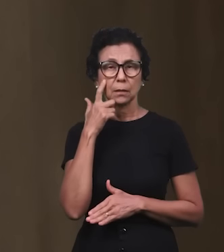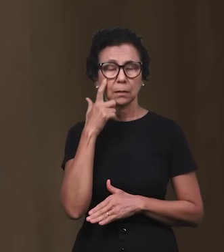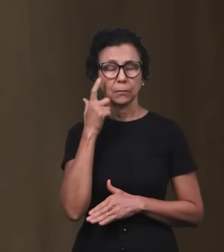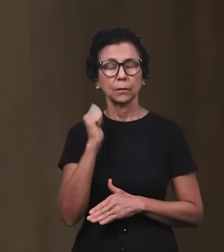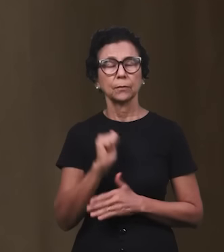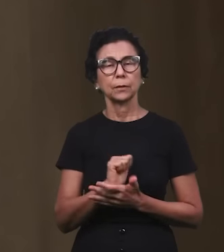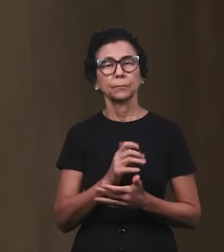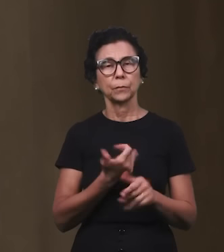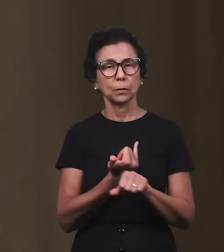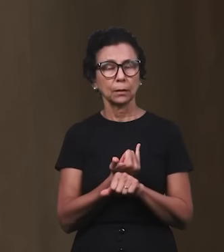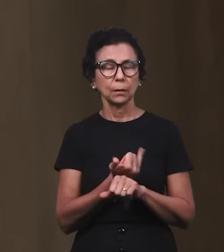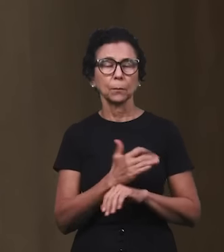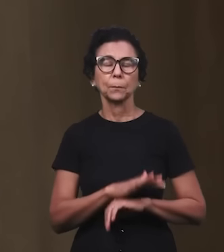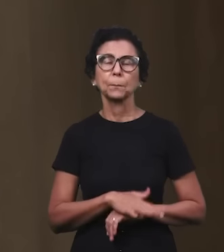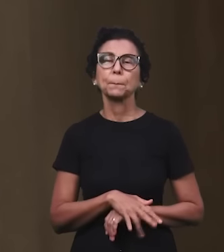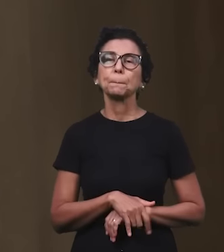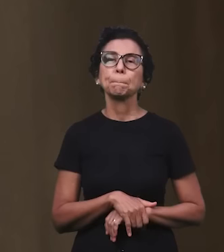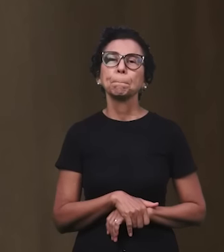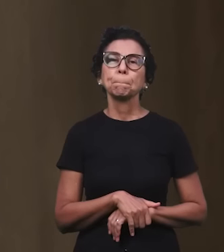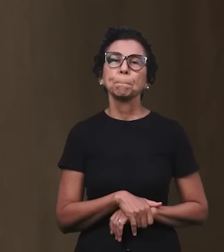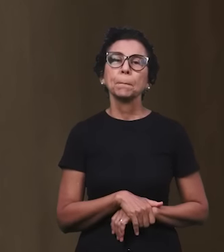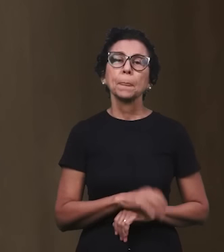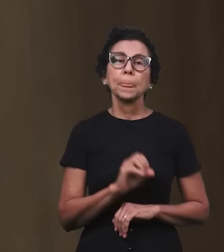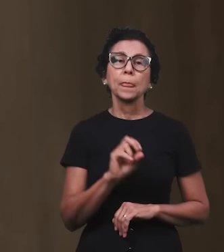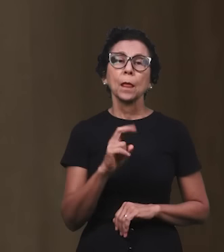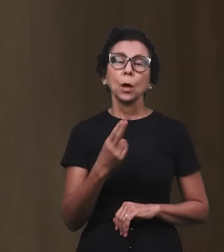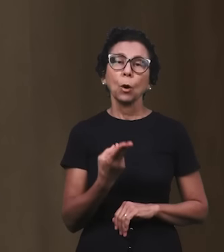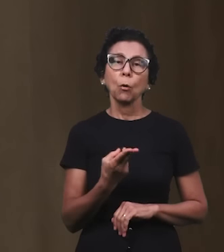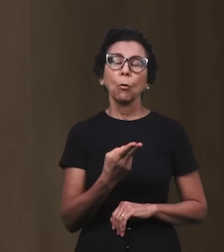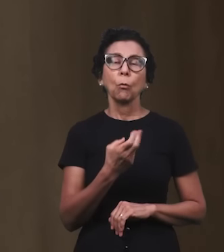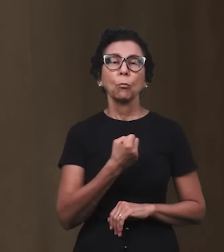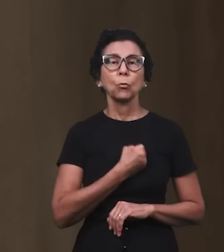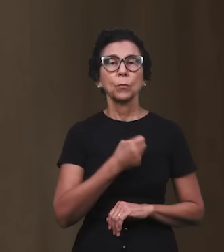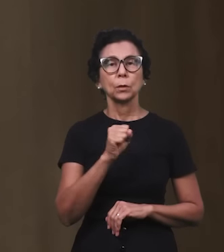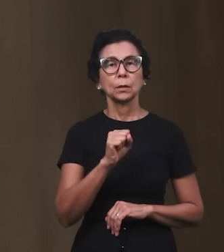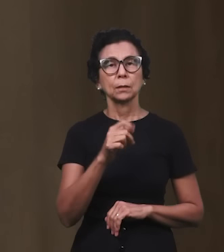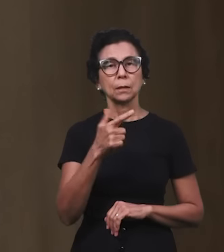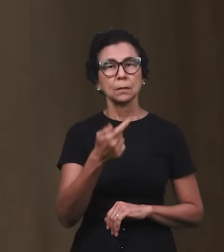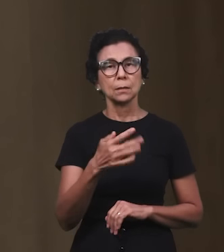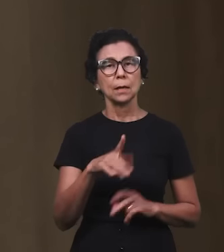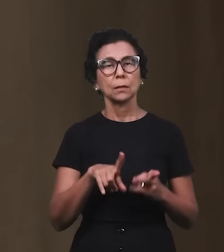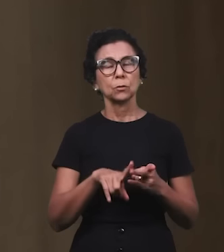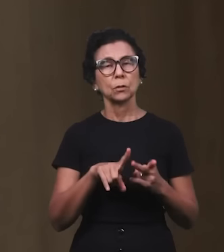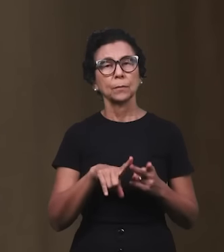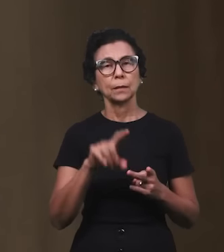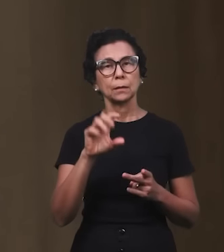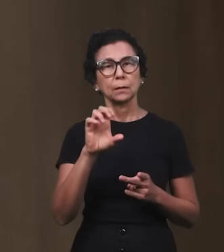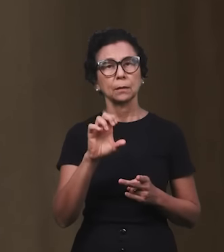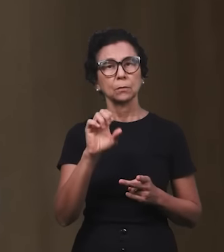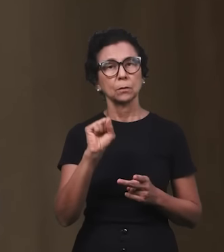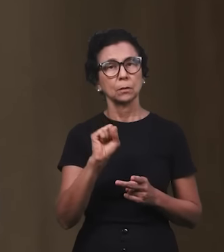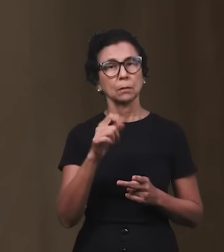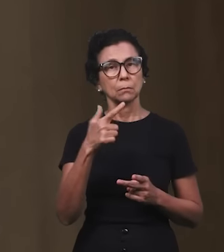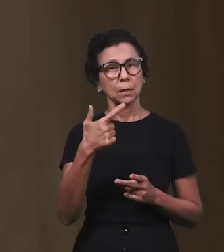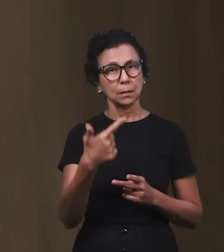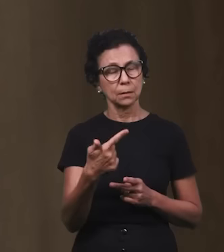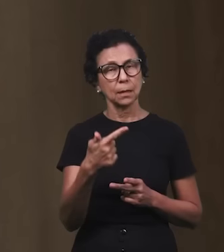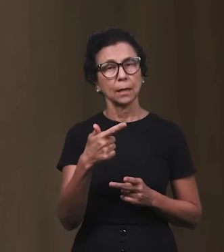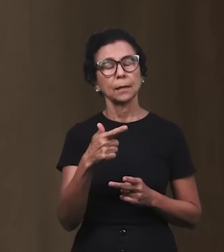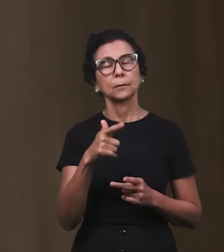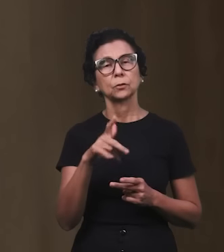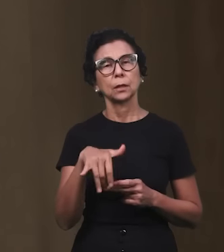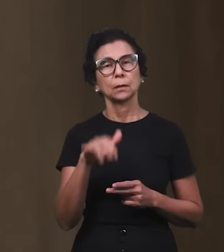você está. Ou os canais 87, 587 da Sky, ou mesmo das nossas plataformas